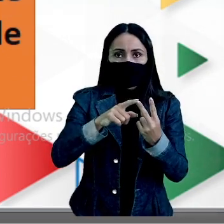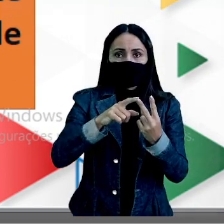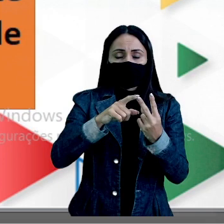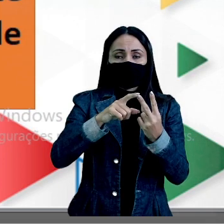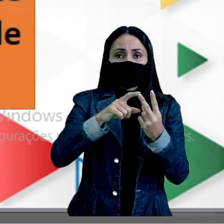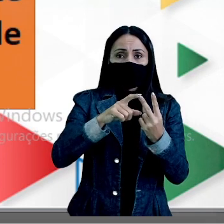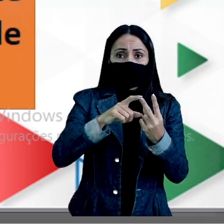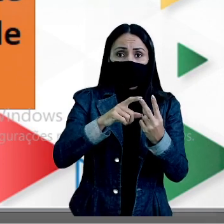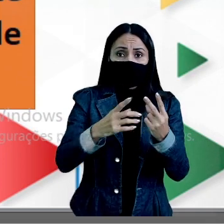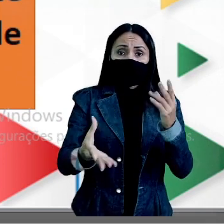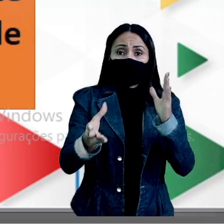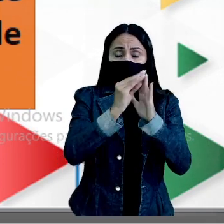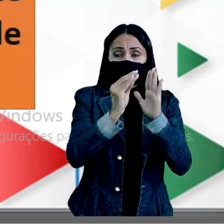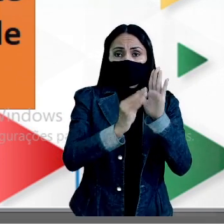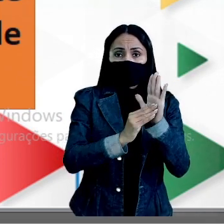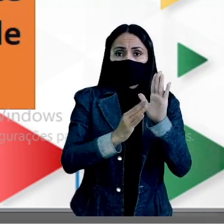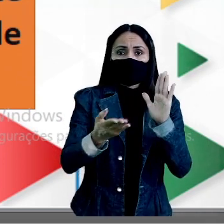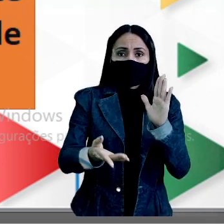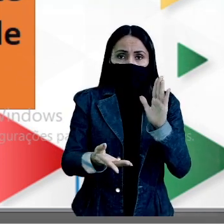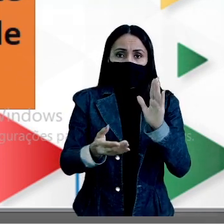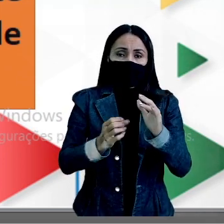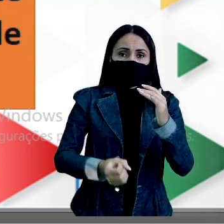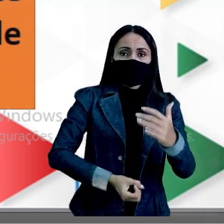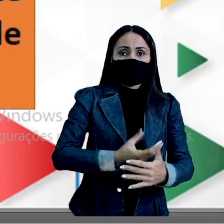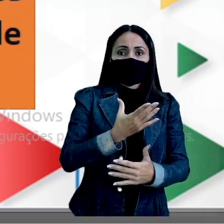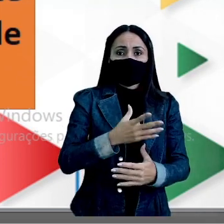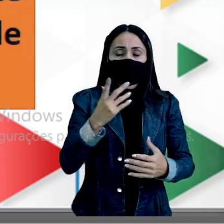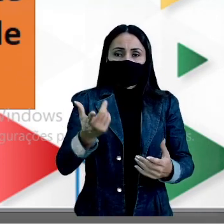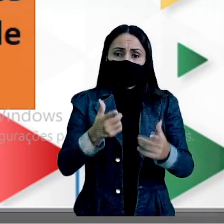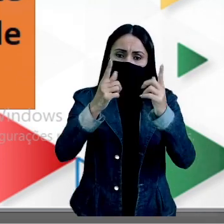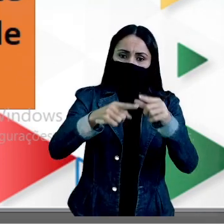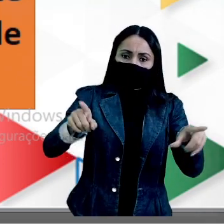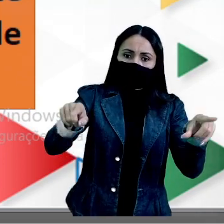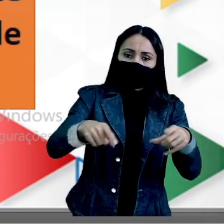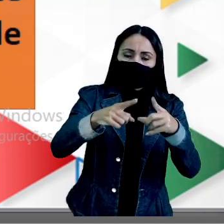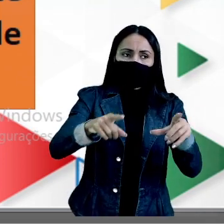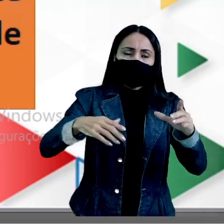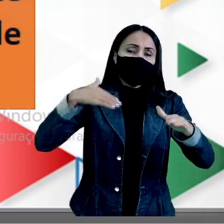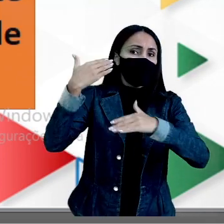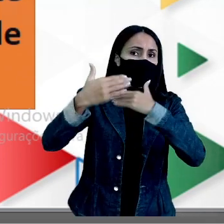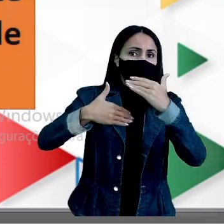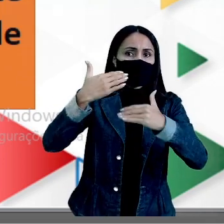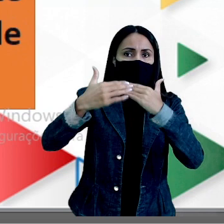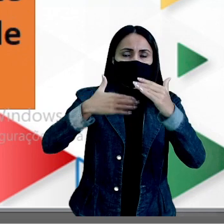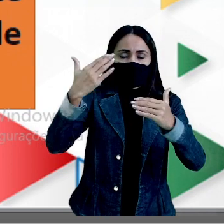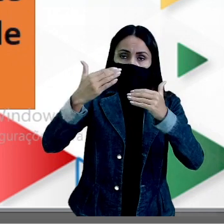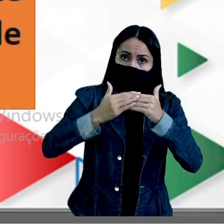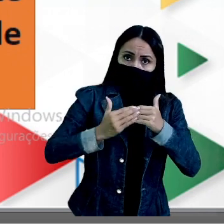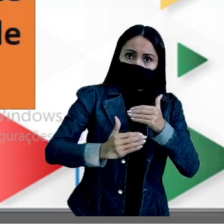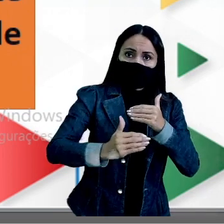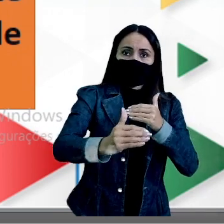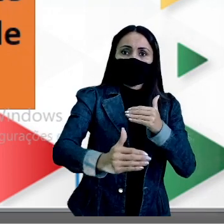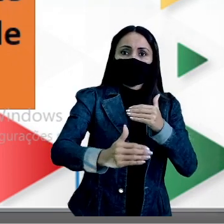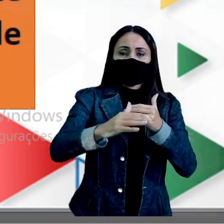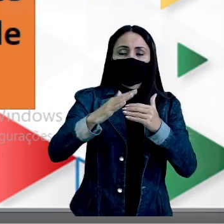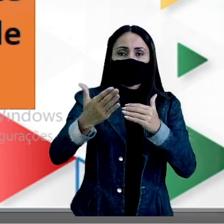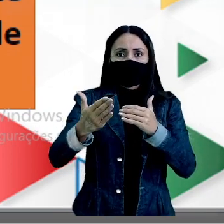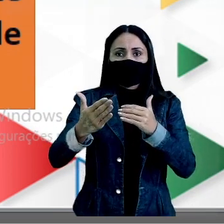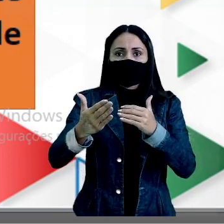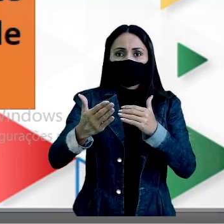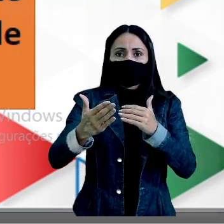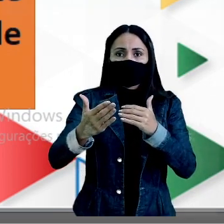atribui Benedito Bernardino, fundador e autor do hino da agremiação, a construção do Calunga a partir de